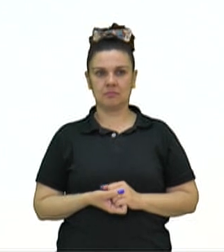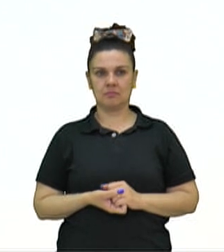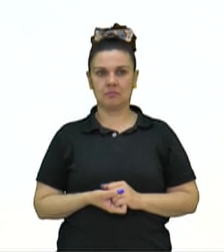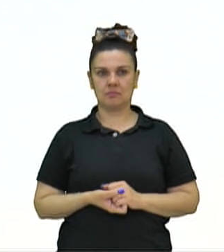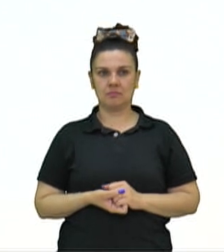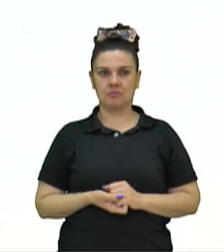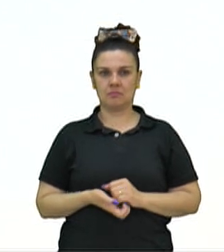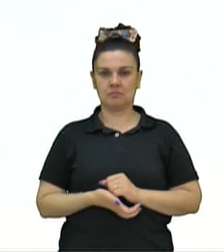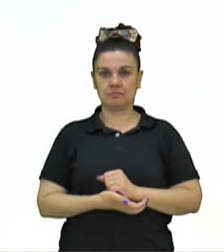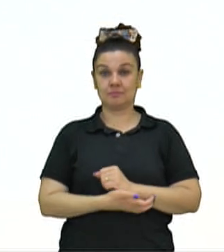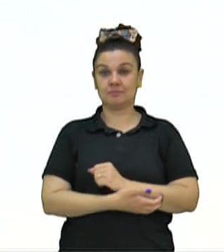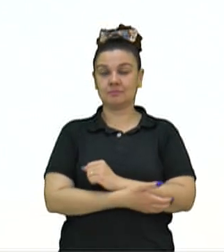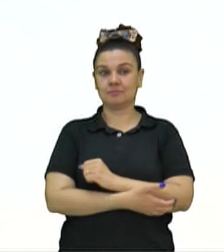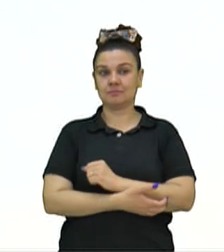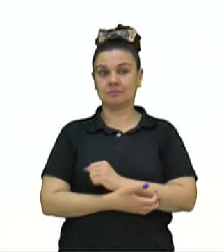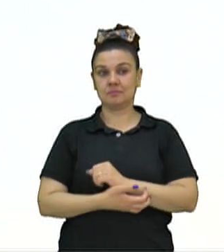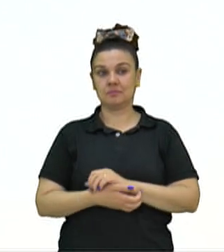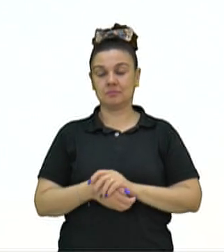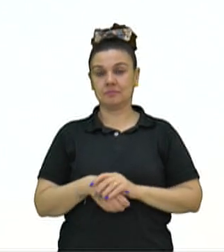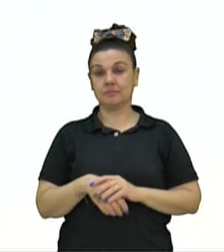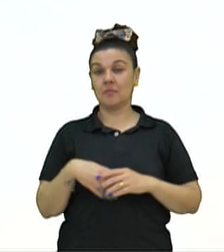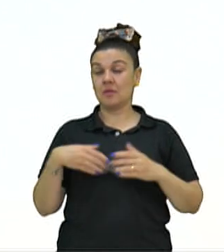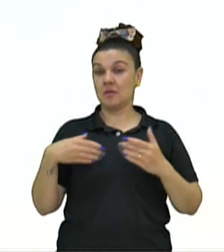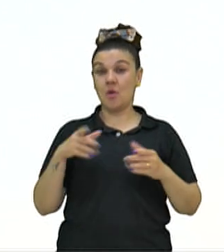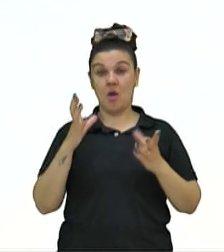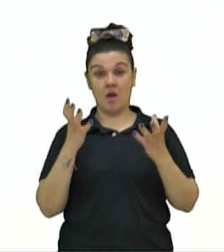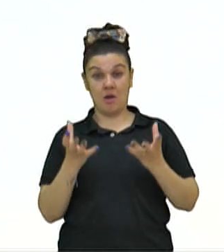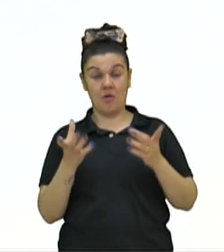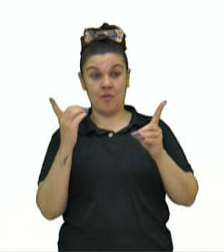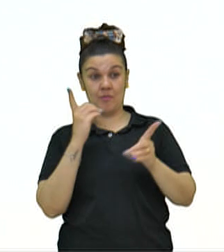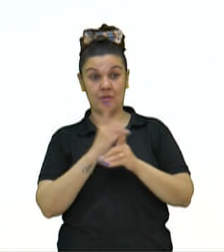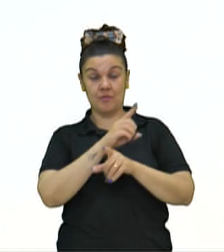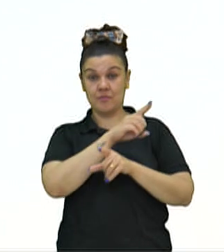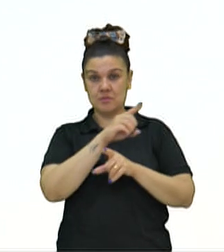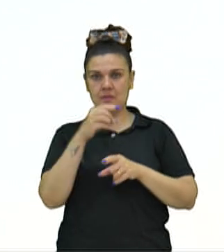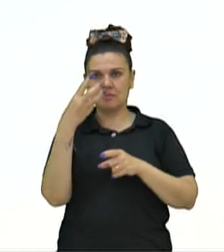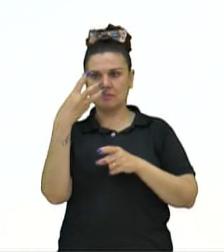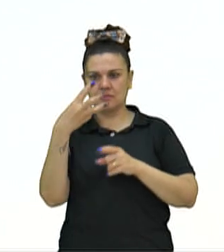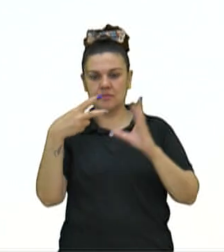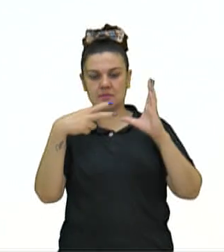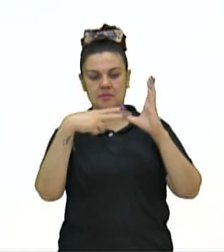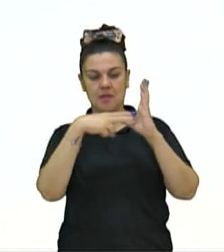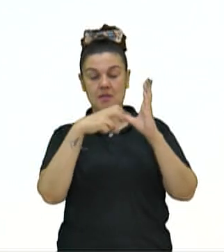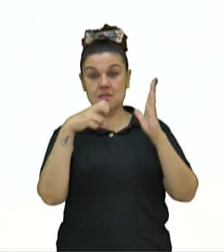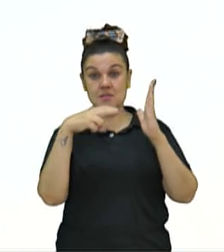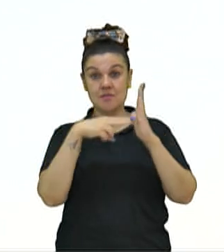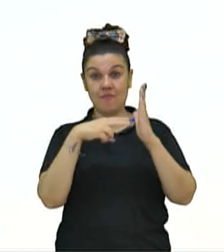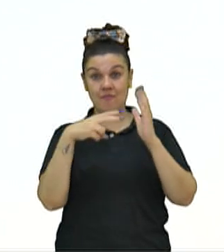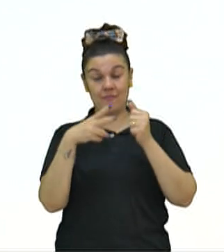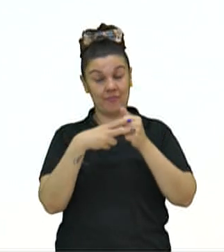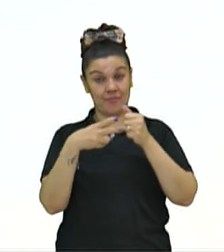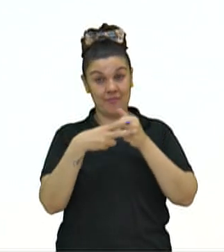lasagna I fixed for dinner? I ate it. Eu quero que você tire três verbos regulares e um